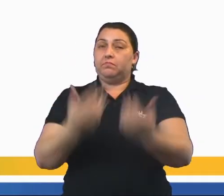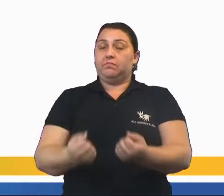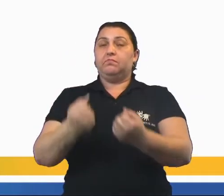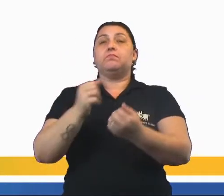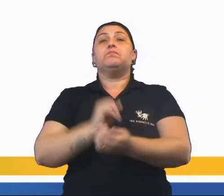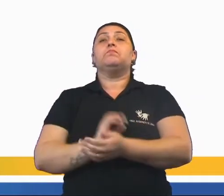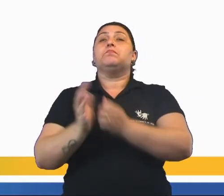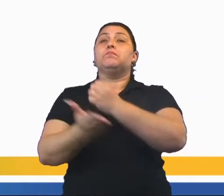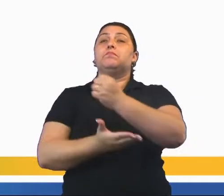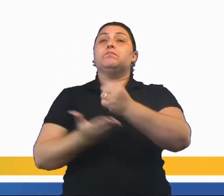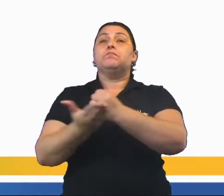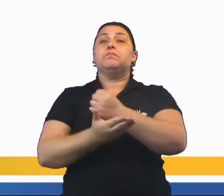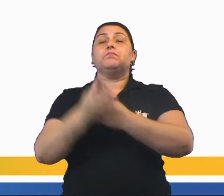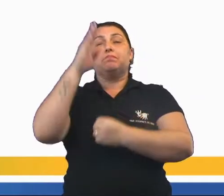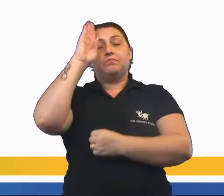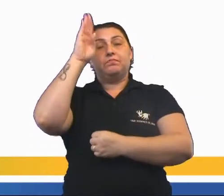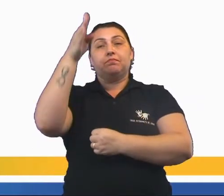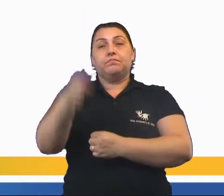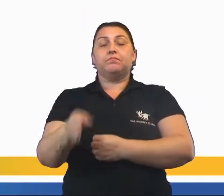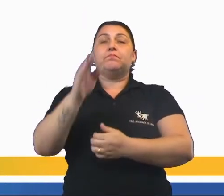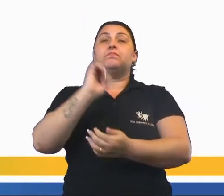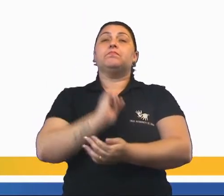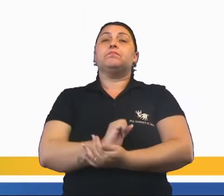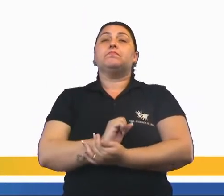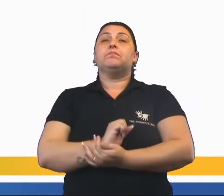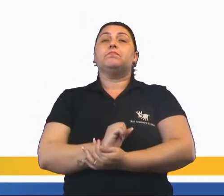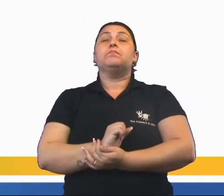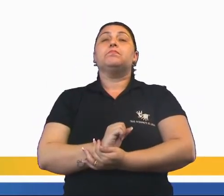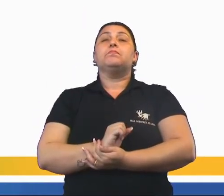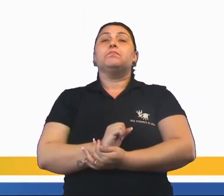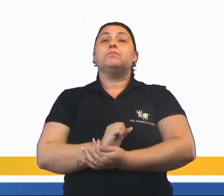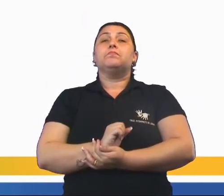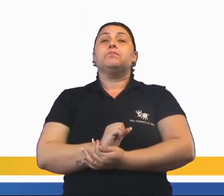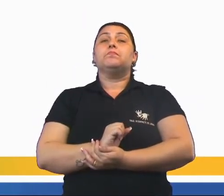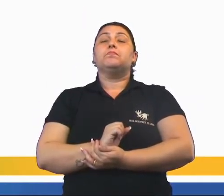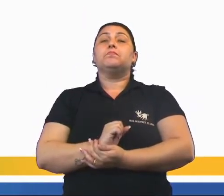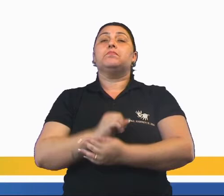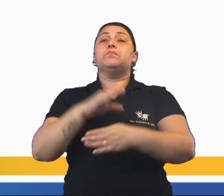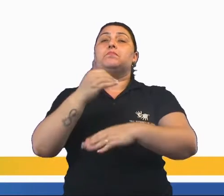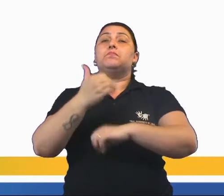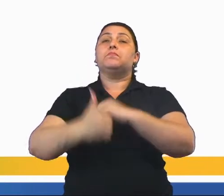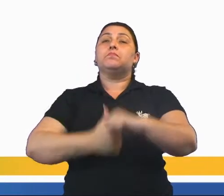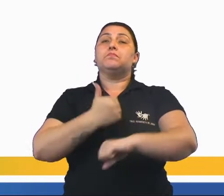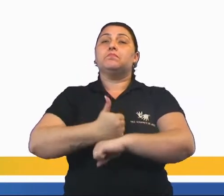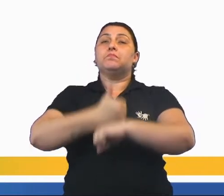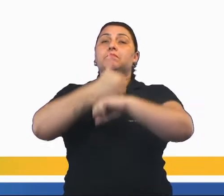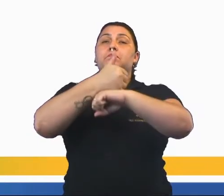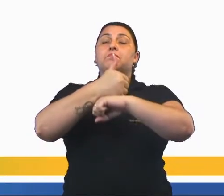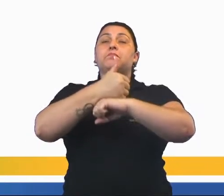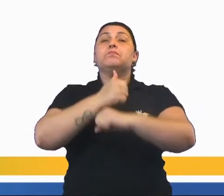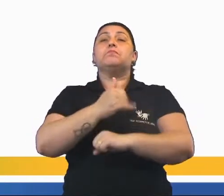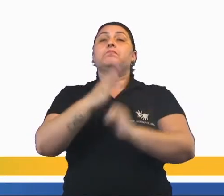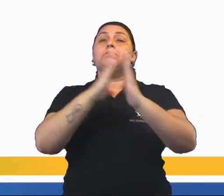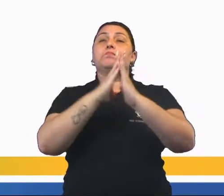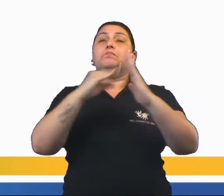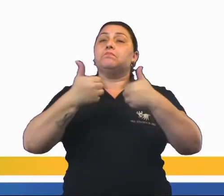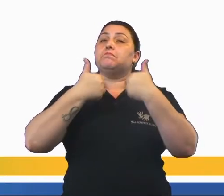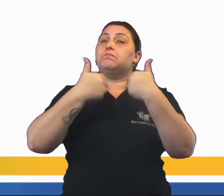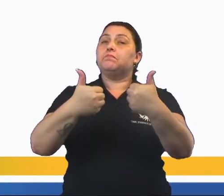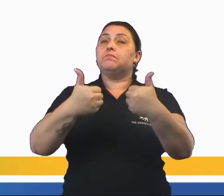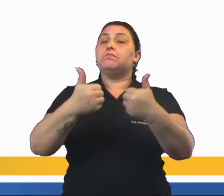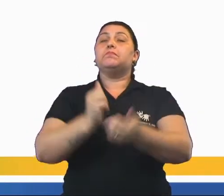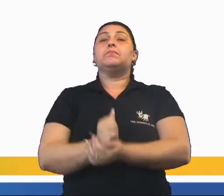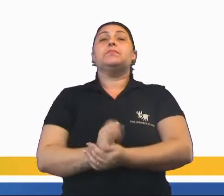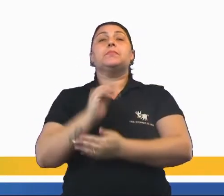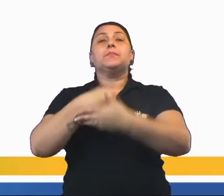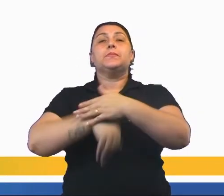princípios éticos. Então, uma religião deve ser um fator, os seus adeptos, os seus líderes devem ser um fator de exemplo positivo